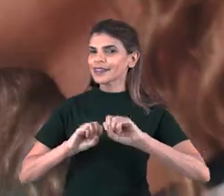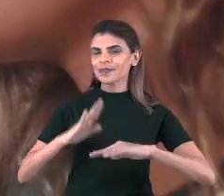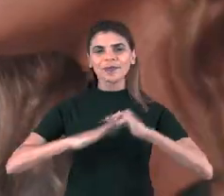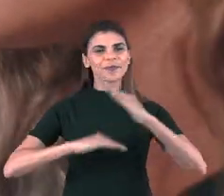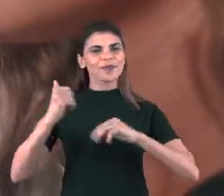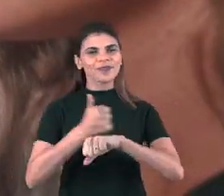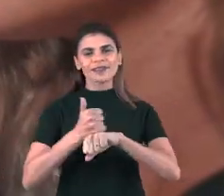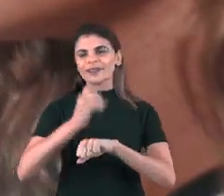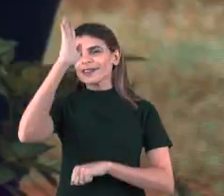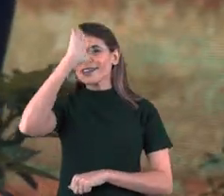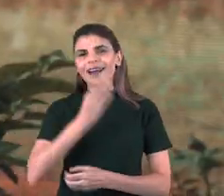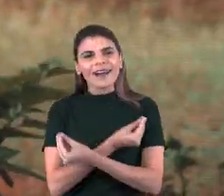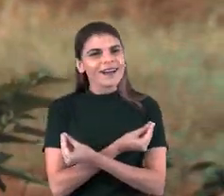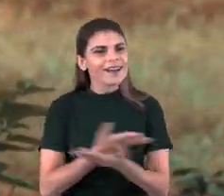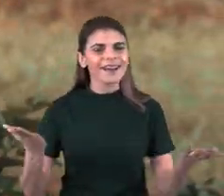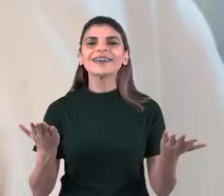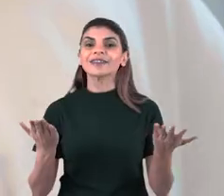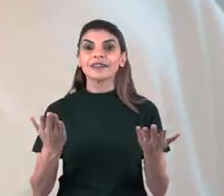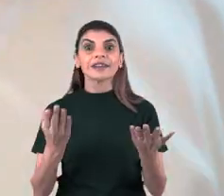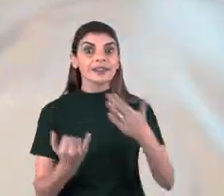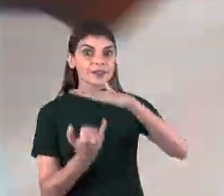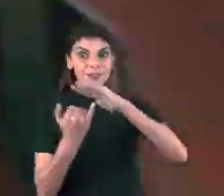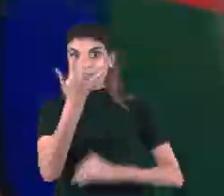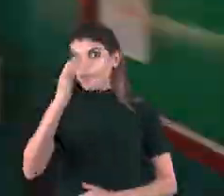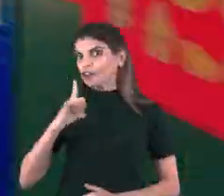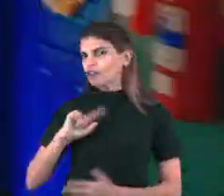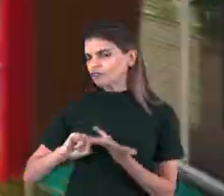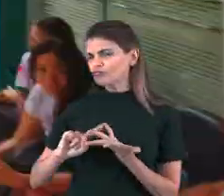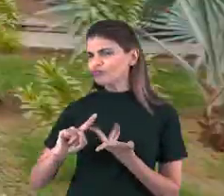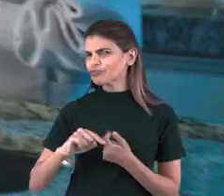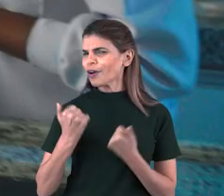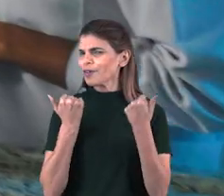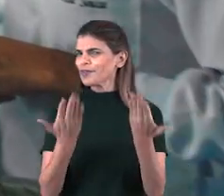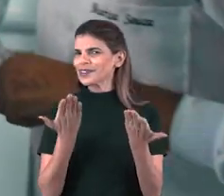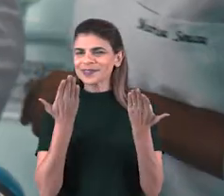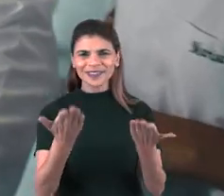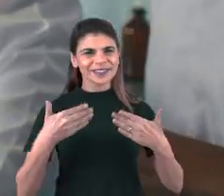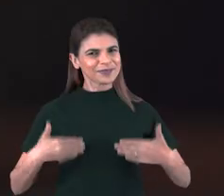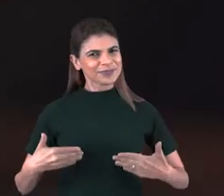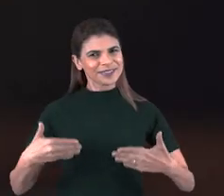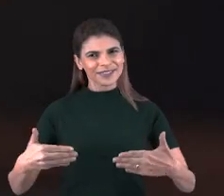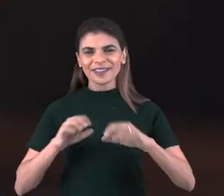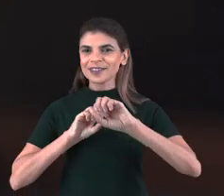educação profissional gratuita e de qualidade. Descubra o que os institutos federais têm para você.